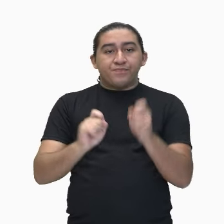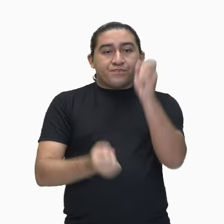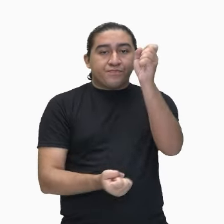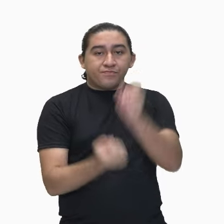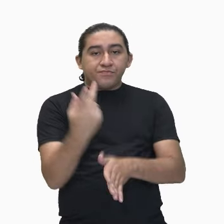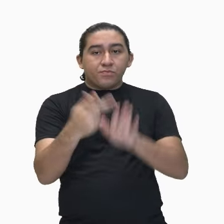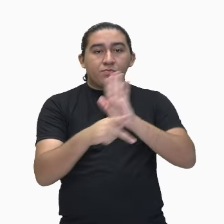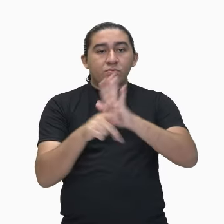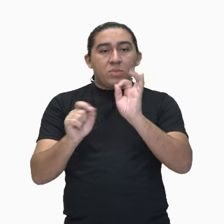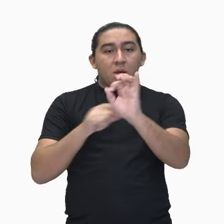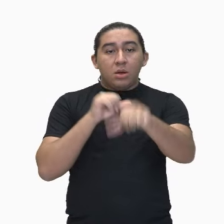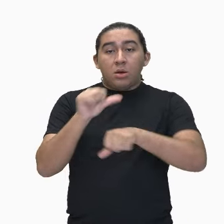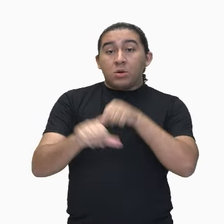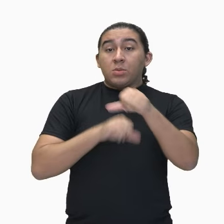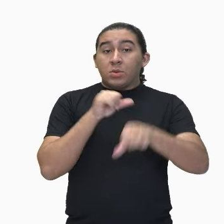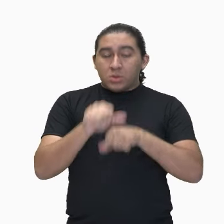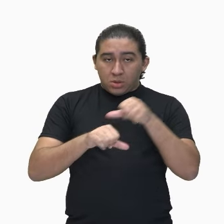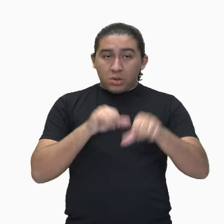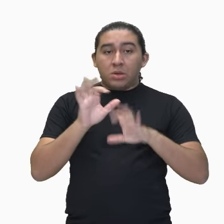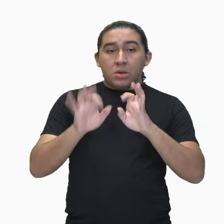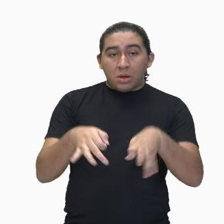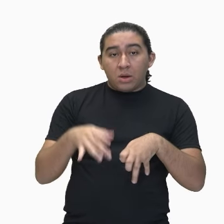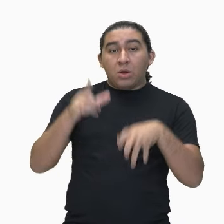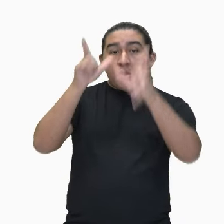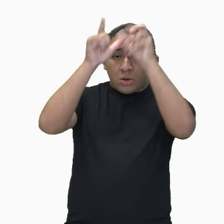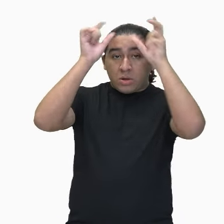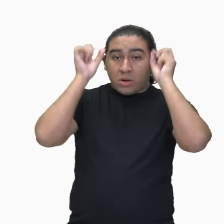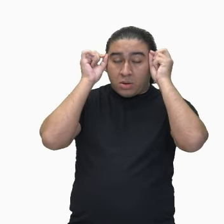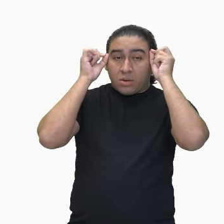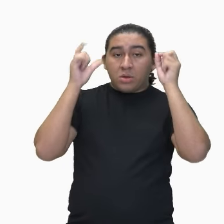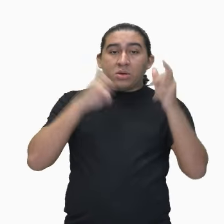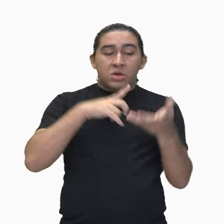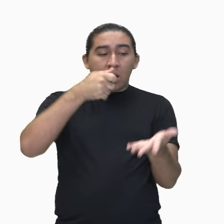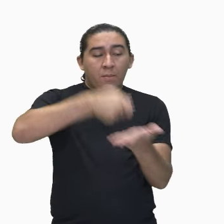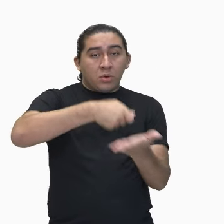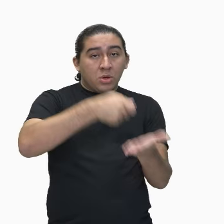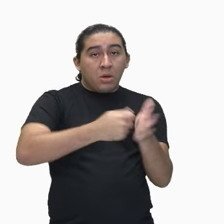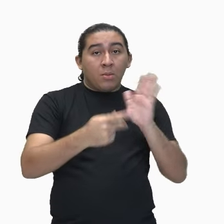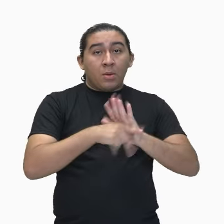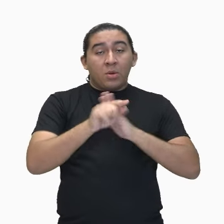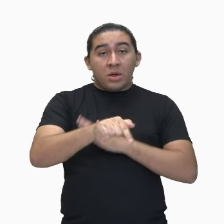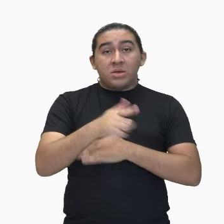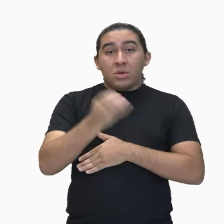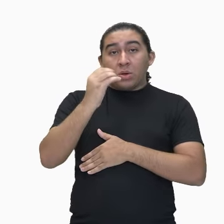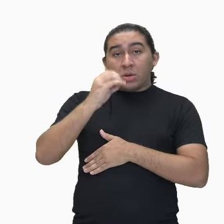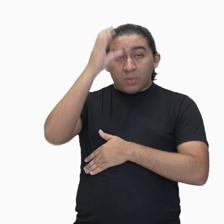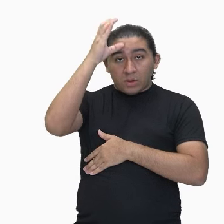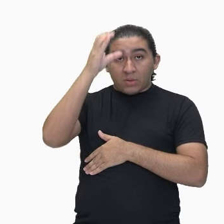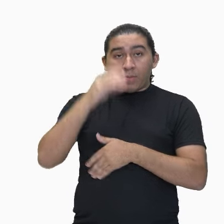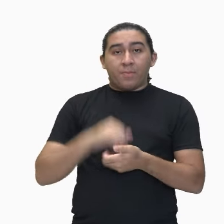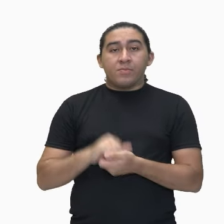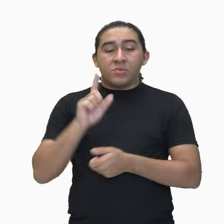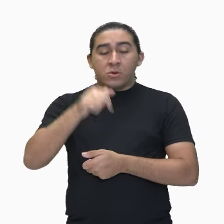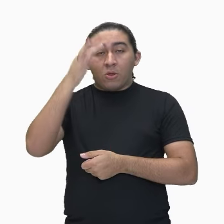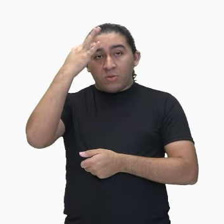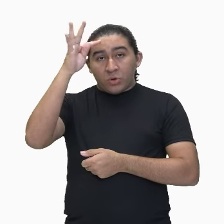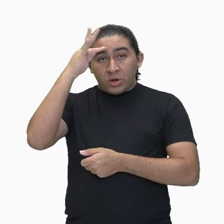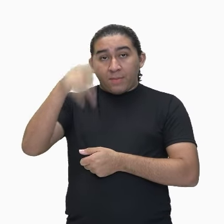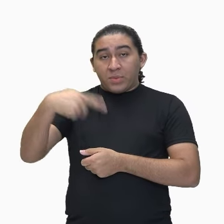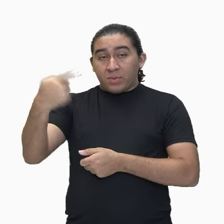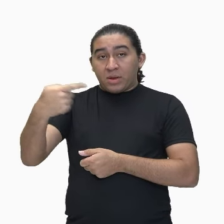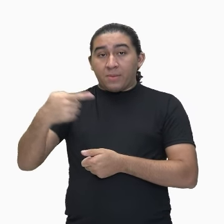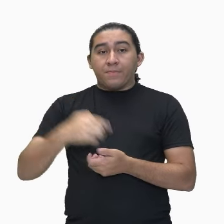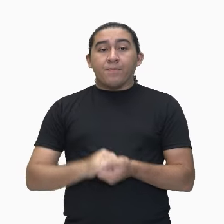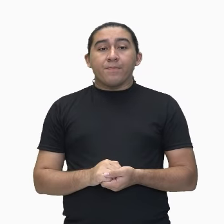quê? Pelas transformações que os gregos impuseram a esses conhecimentos. Essa é a teoria número 1. Eles